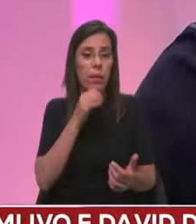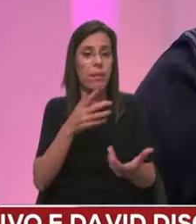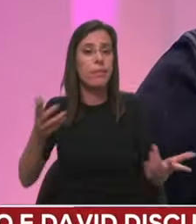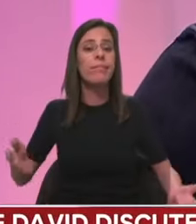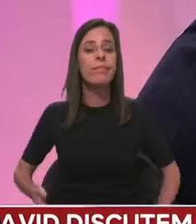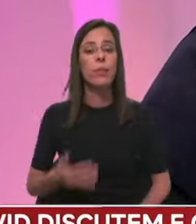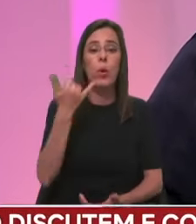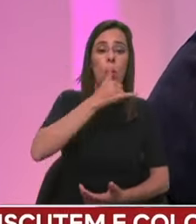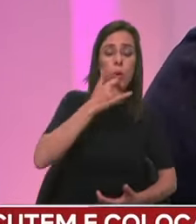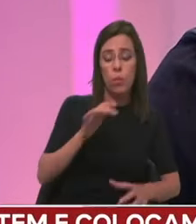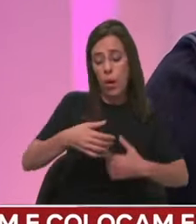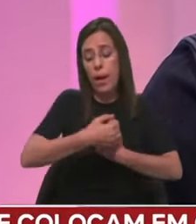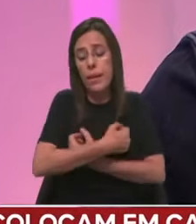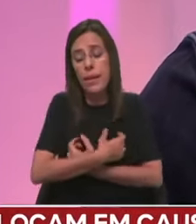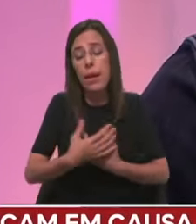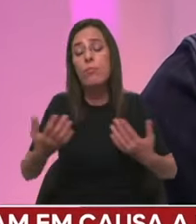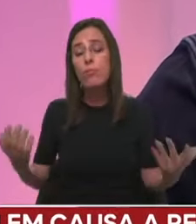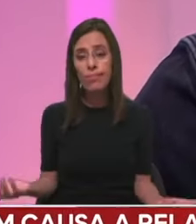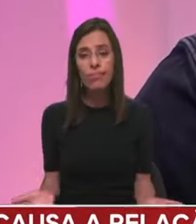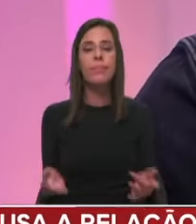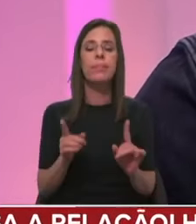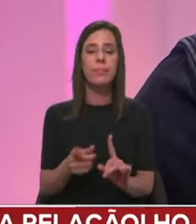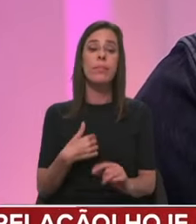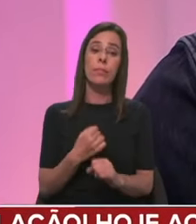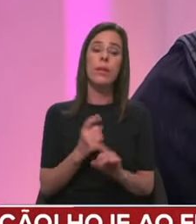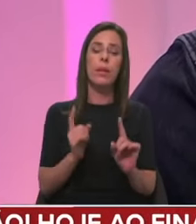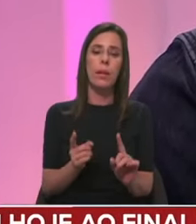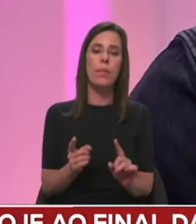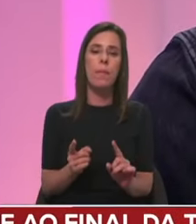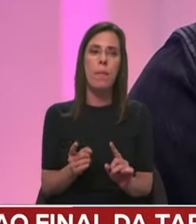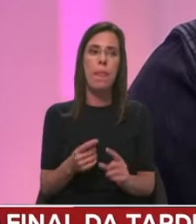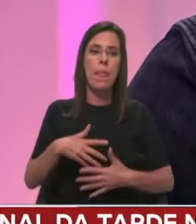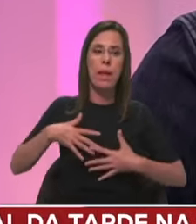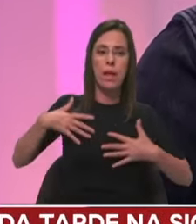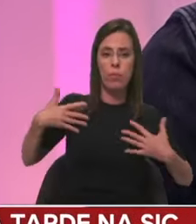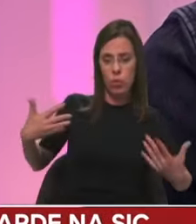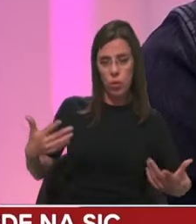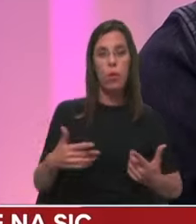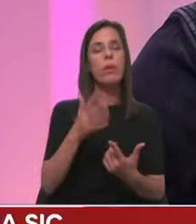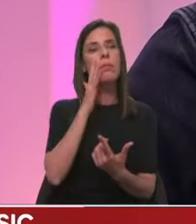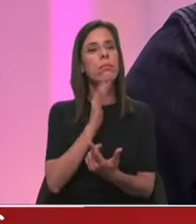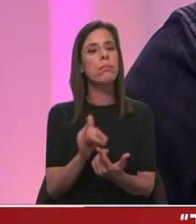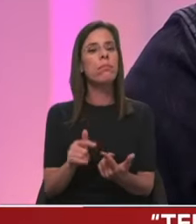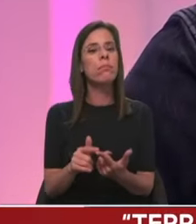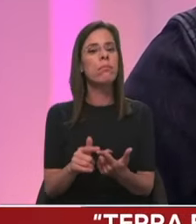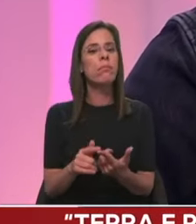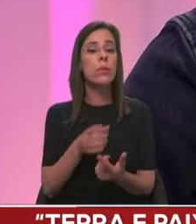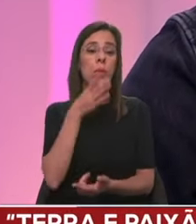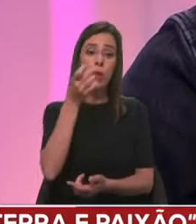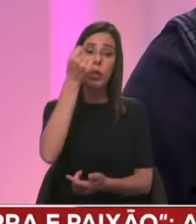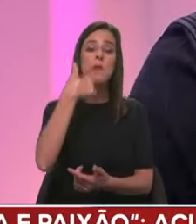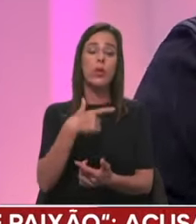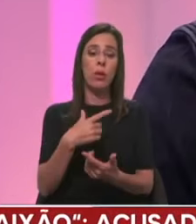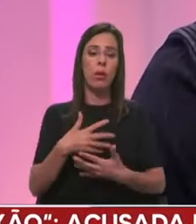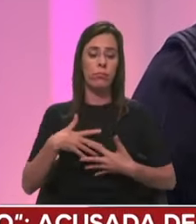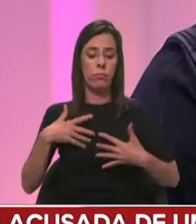ou que sorrimos ou que abraçamos portanto hh nós trabalhamos com emoções nós tentamos contar histórias que